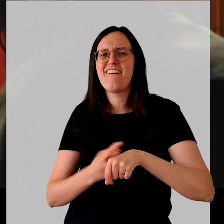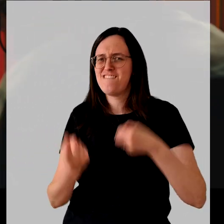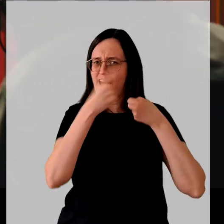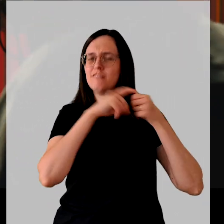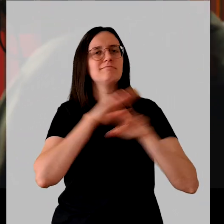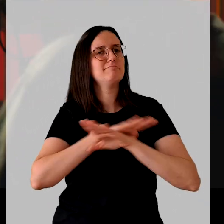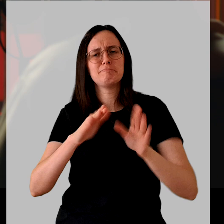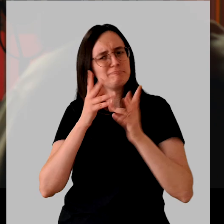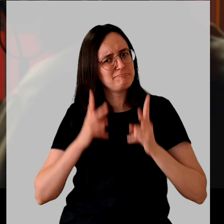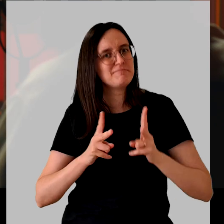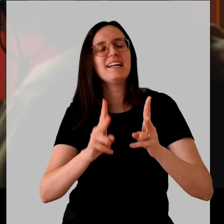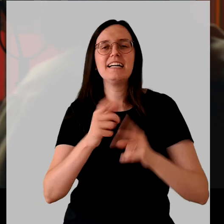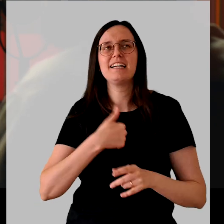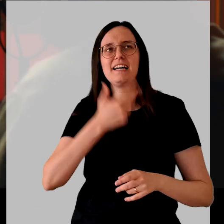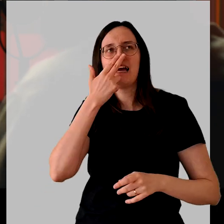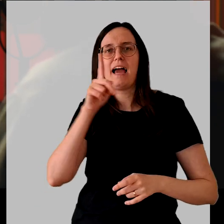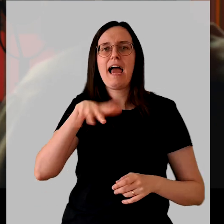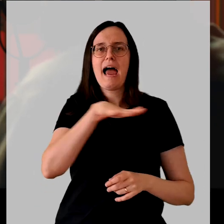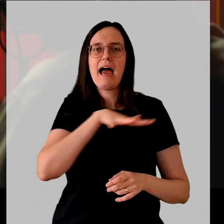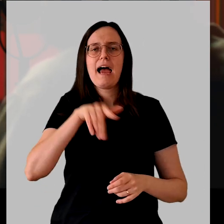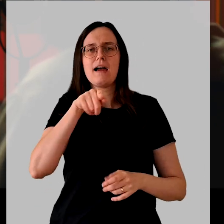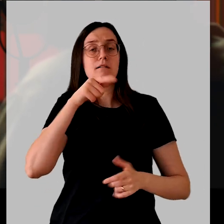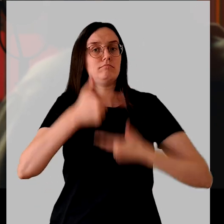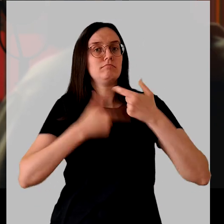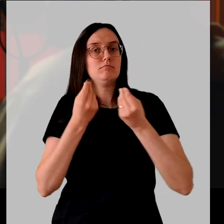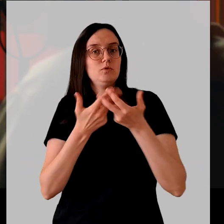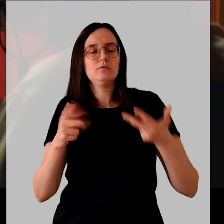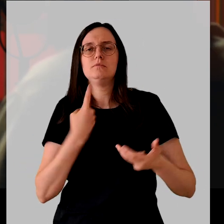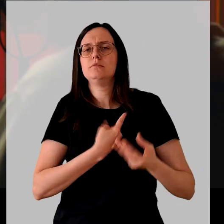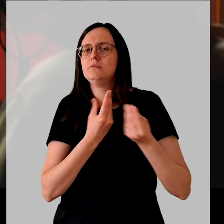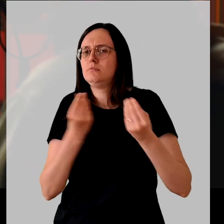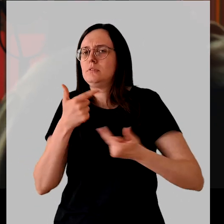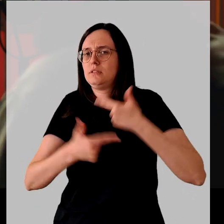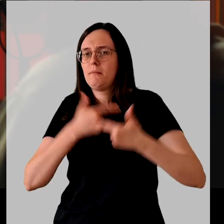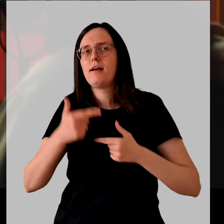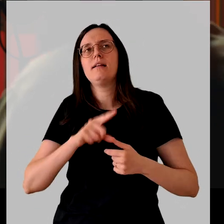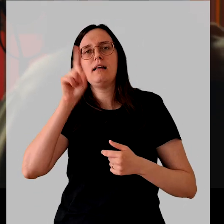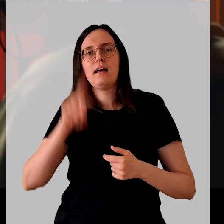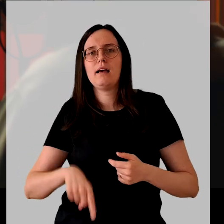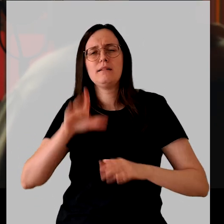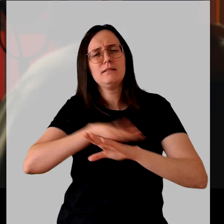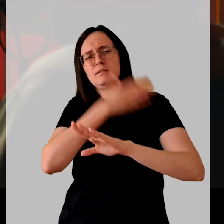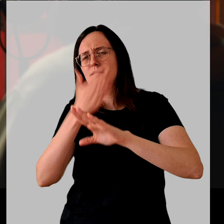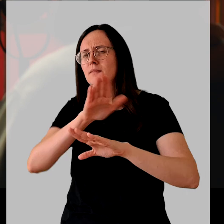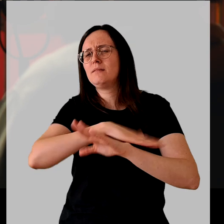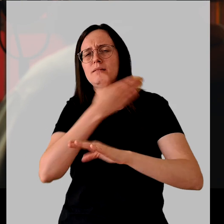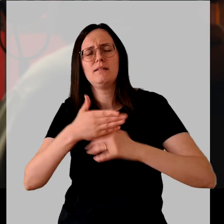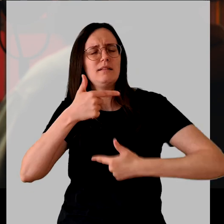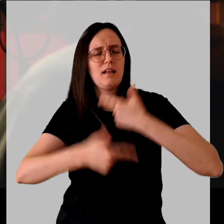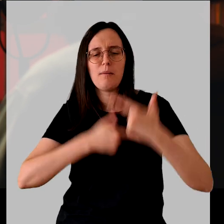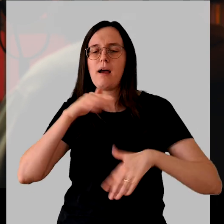né? Eu vejo assim um setor que é muito trabalhoso. A gente tem muito trabalho, são diárias